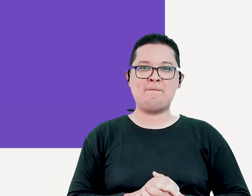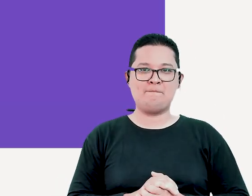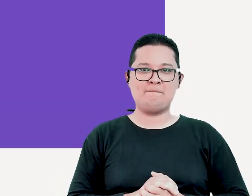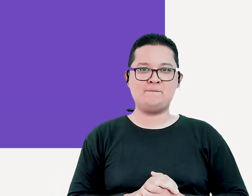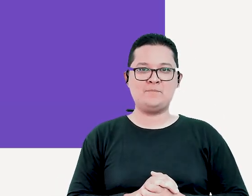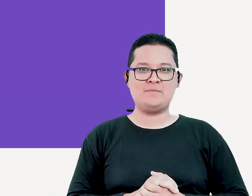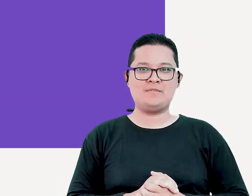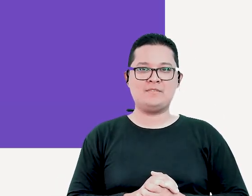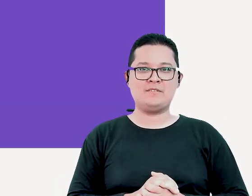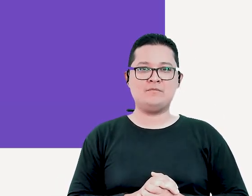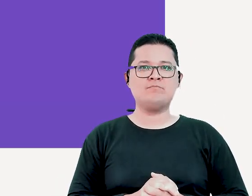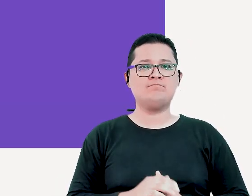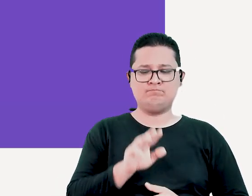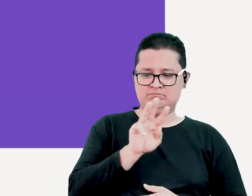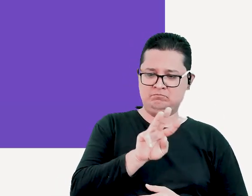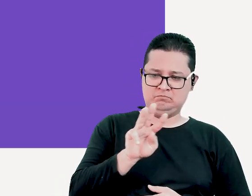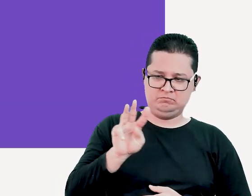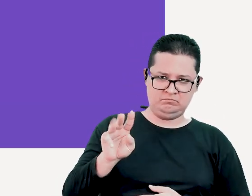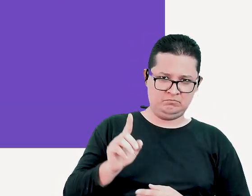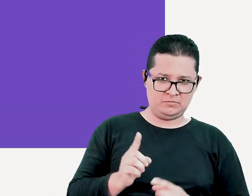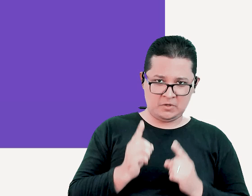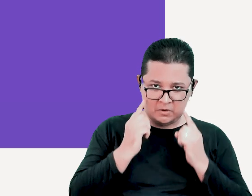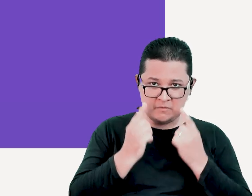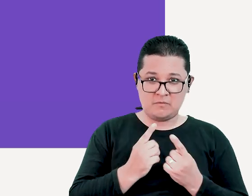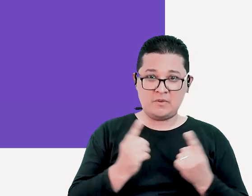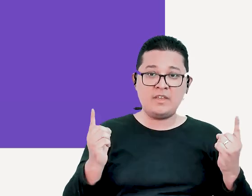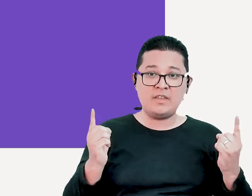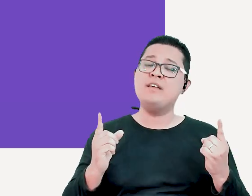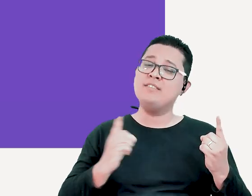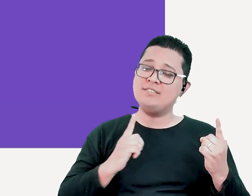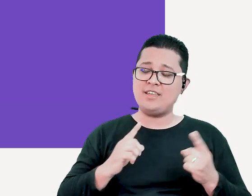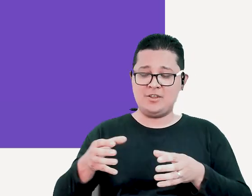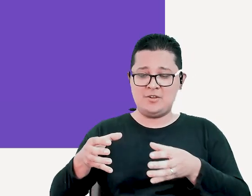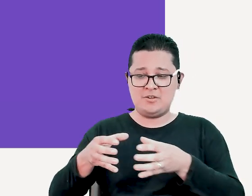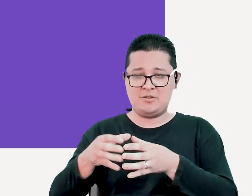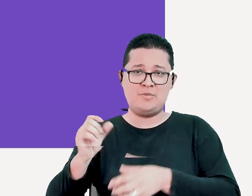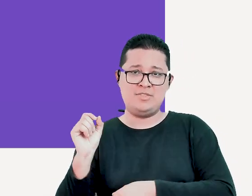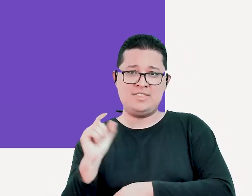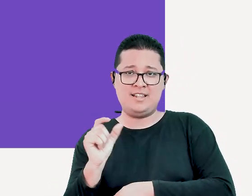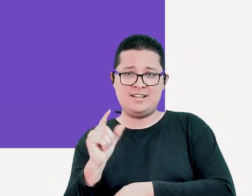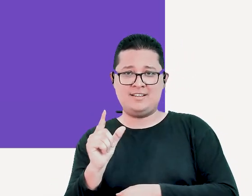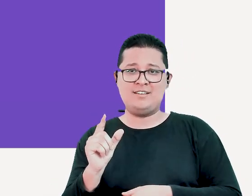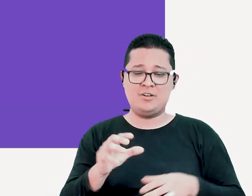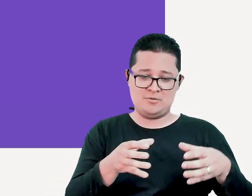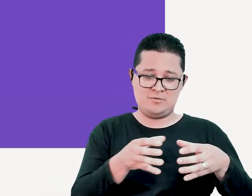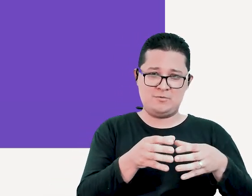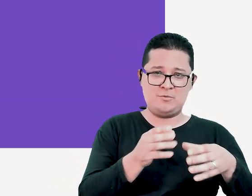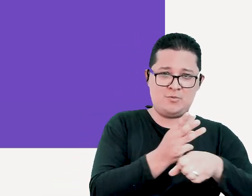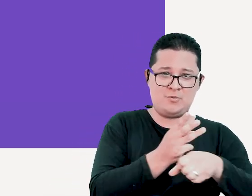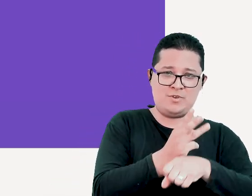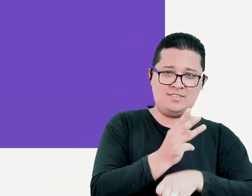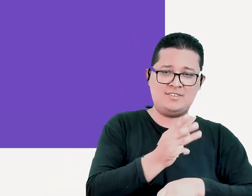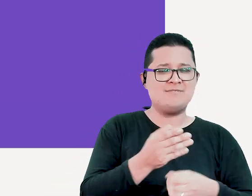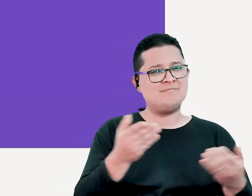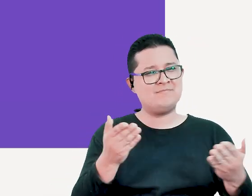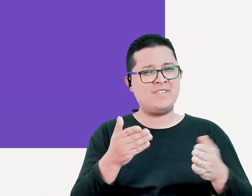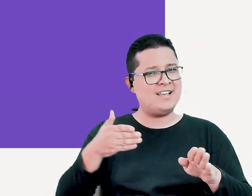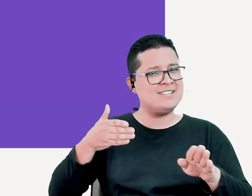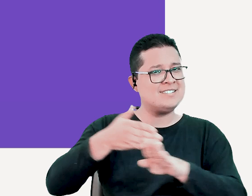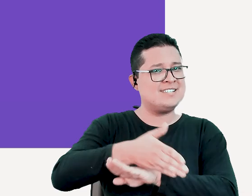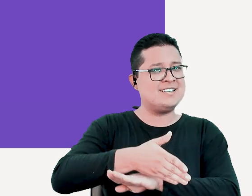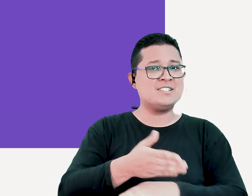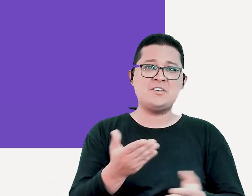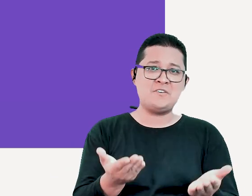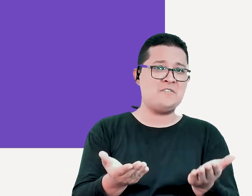Lá no site você vai achar o nosso Telegram, o nosso WhatsApp. Então, acessa lá e vem participar